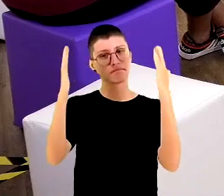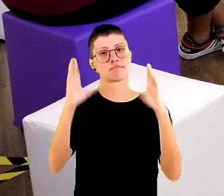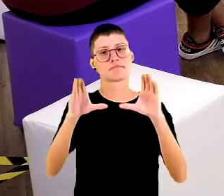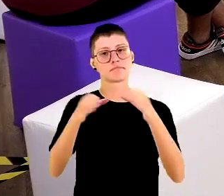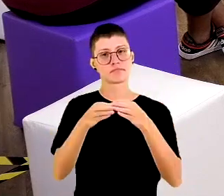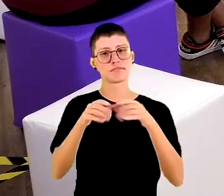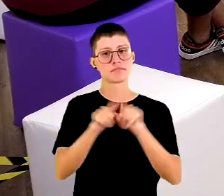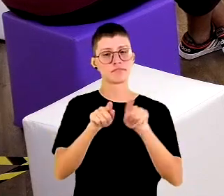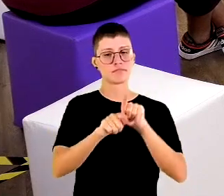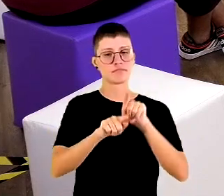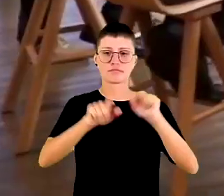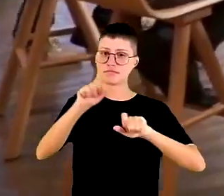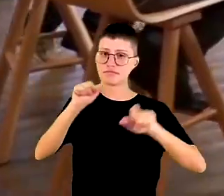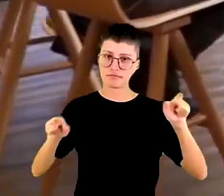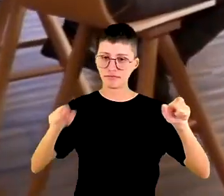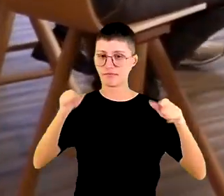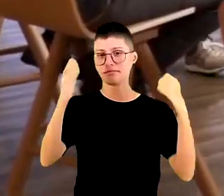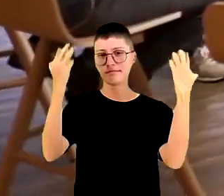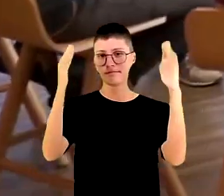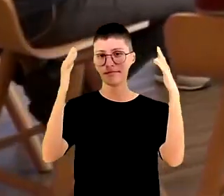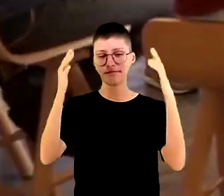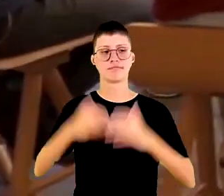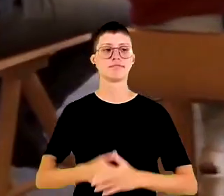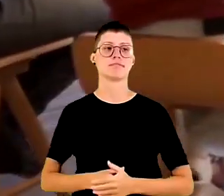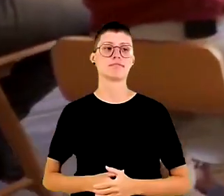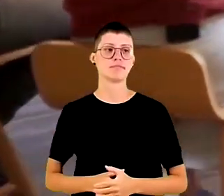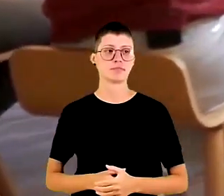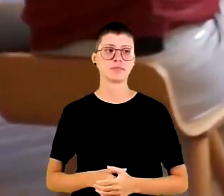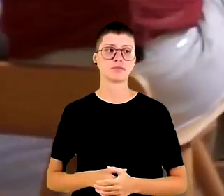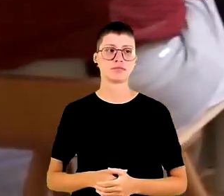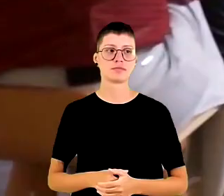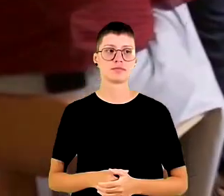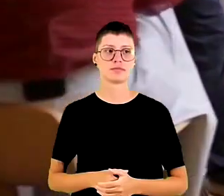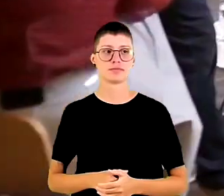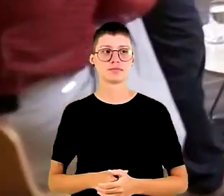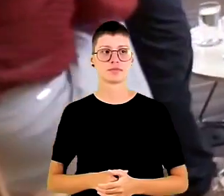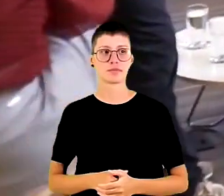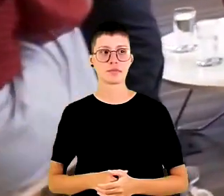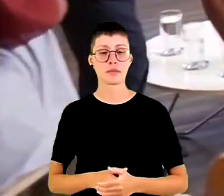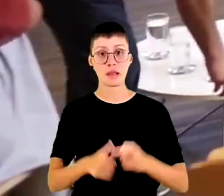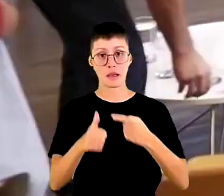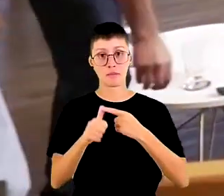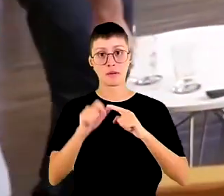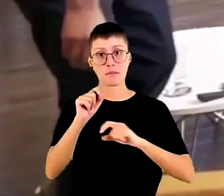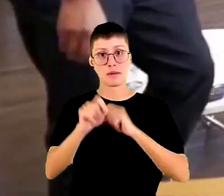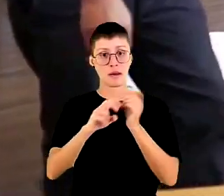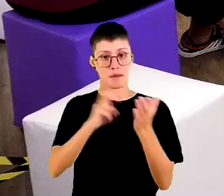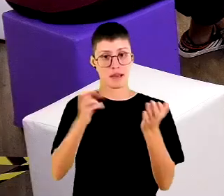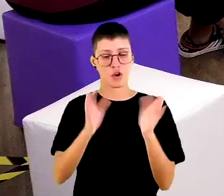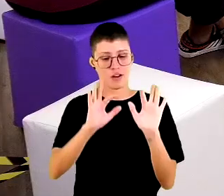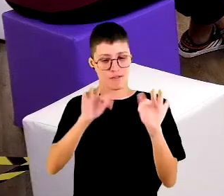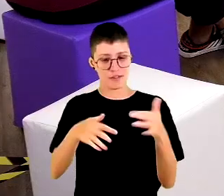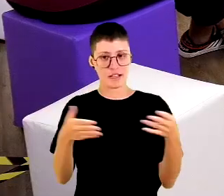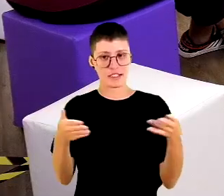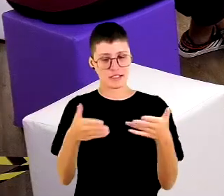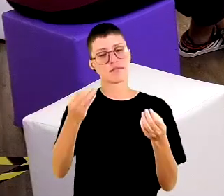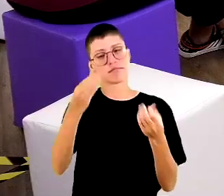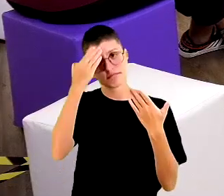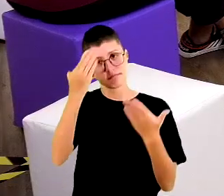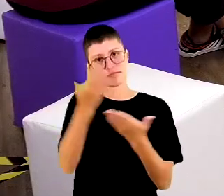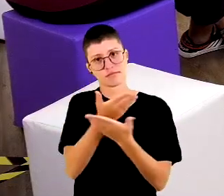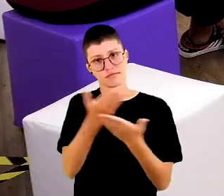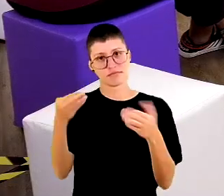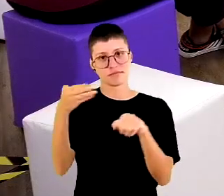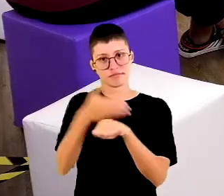Pitch Sessions. Valeu. Pessoal, essa primeira parte da manhã a gente encerra por aqui. Queria agradecer a participação de todos os nossos